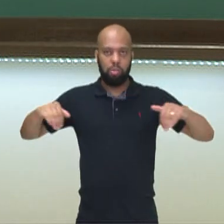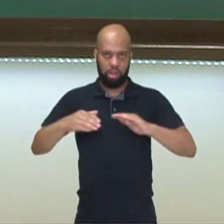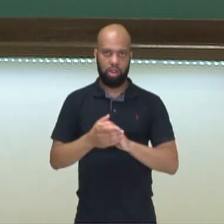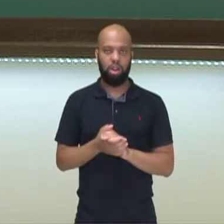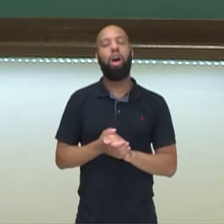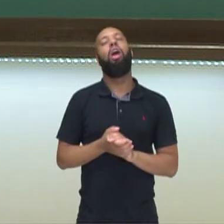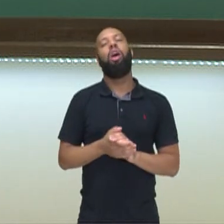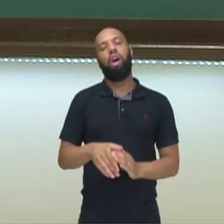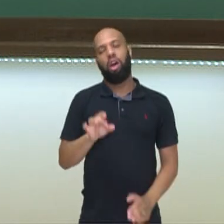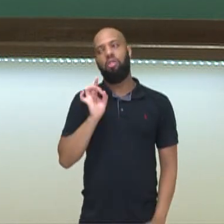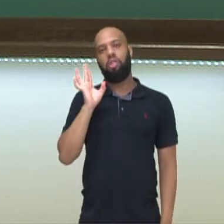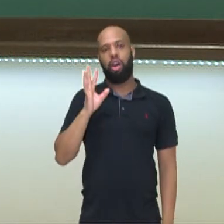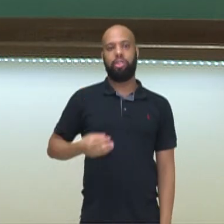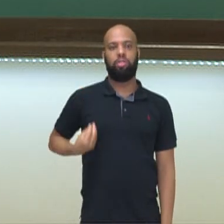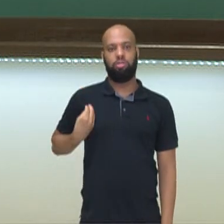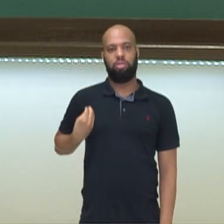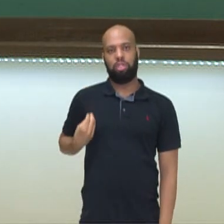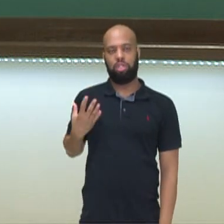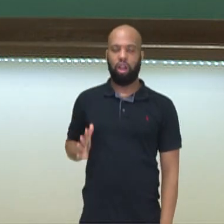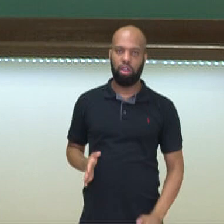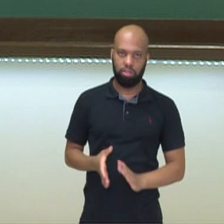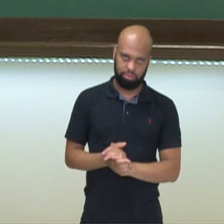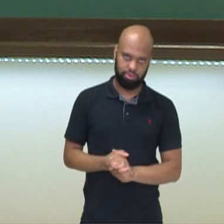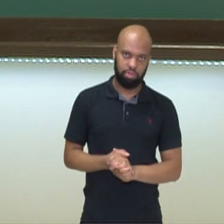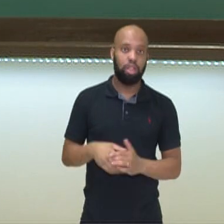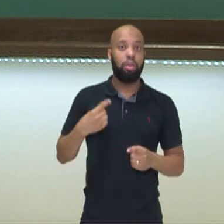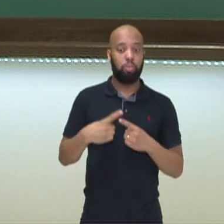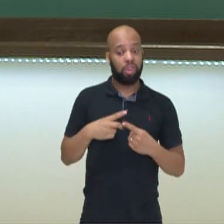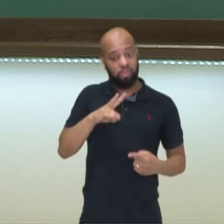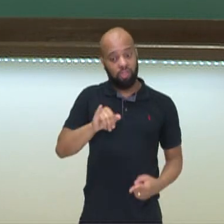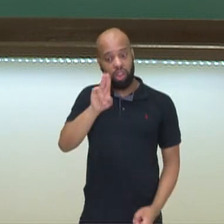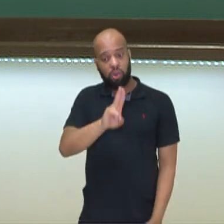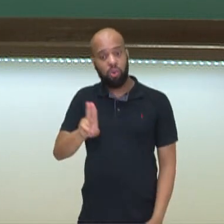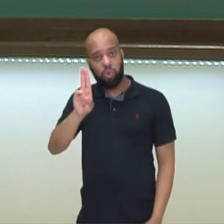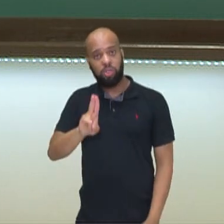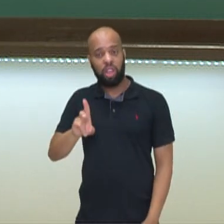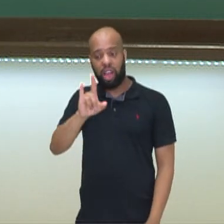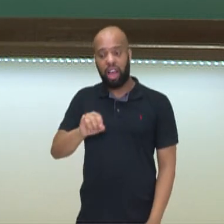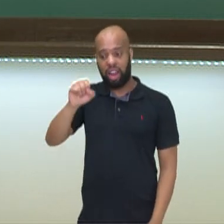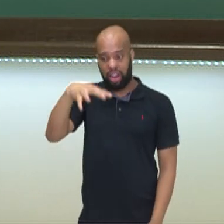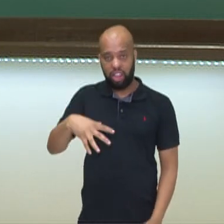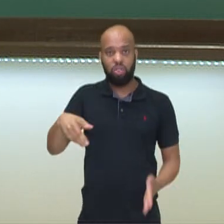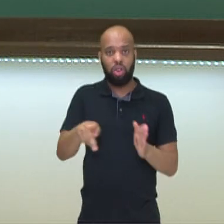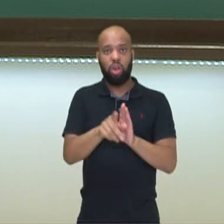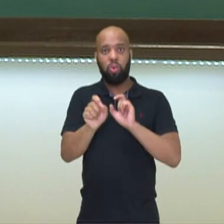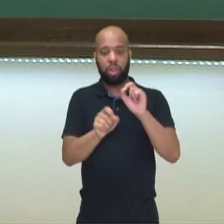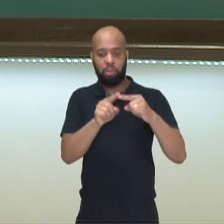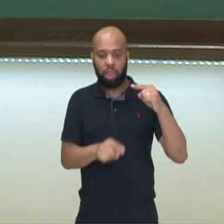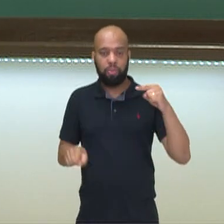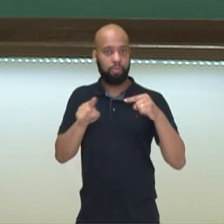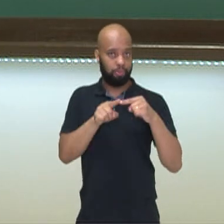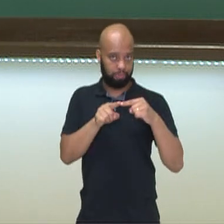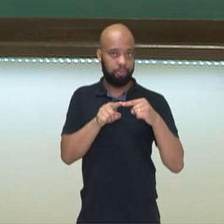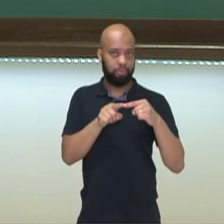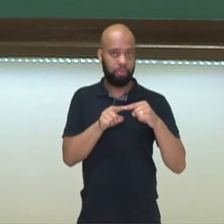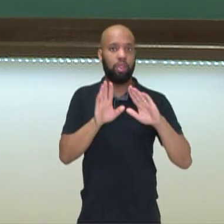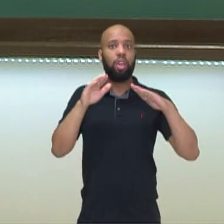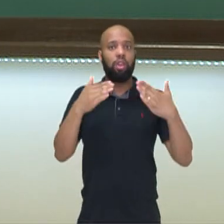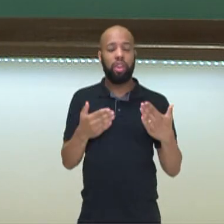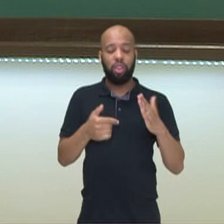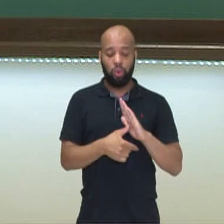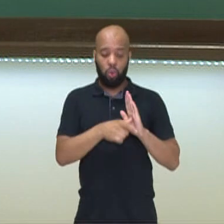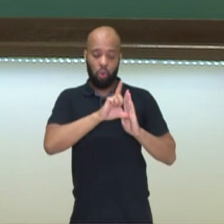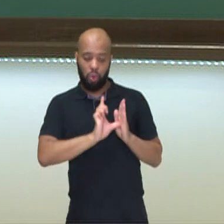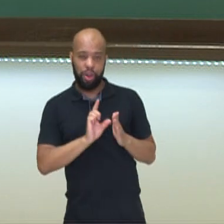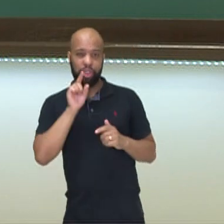facilita bastante a vida deles, que vão utilizar depois esse lixo para reciclagem. Tá bom? Então,